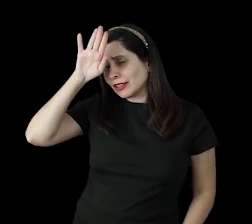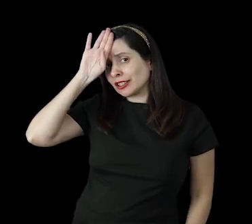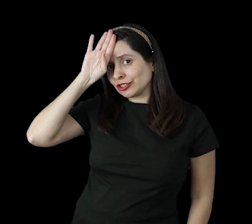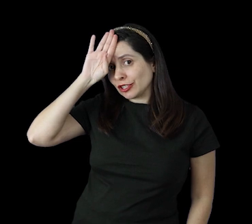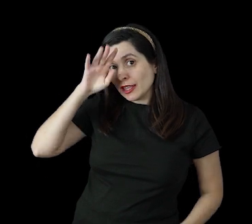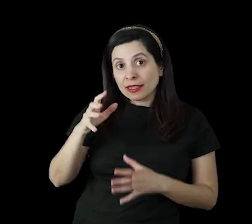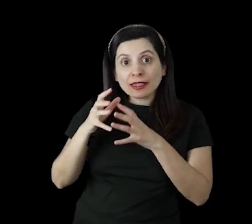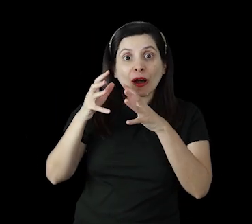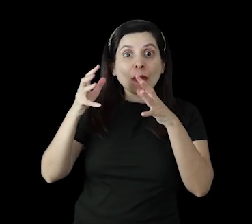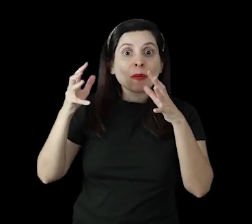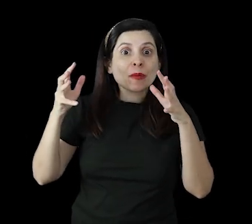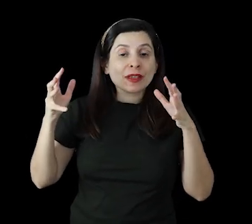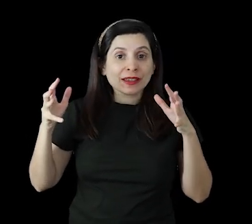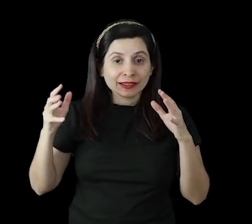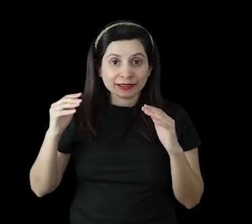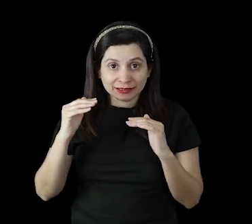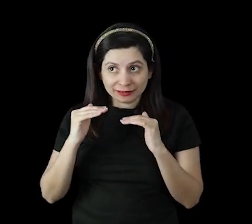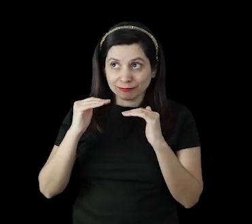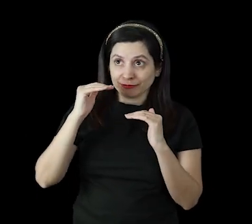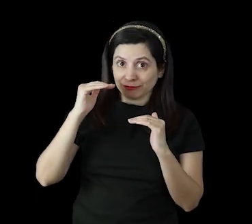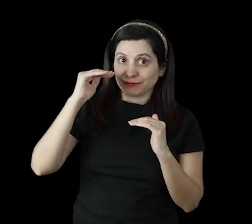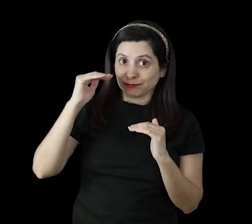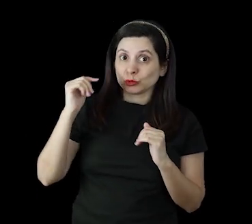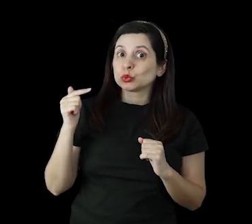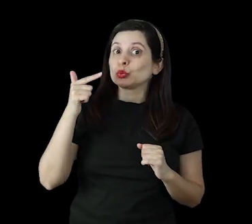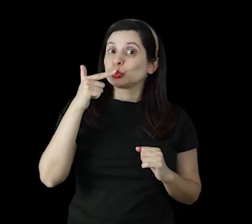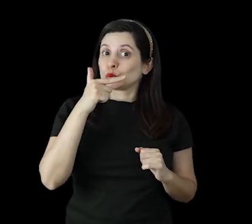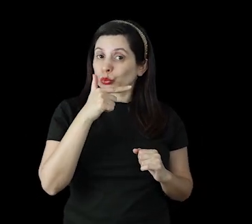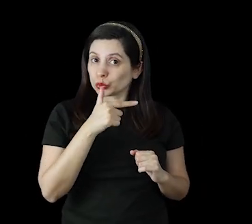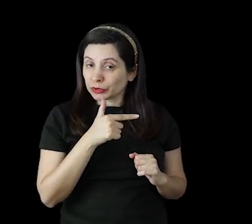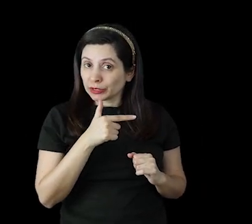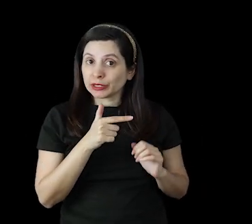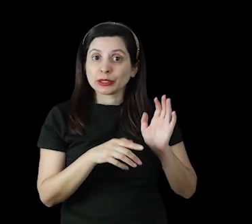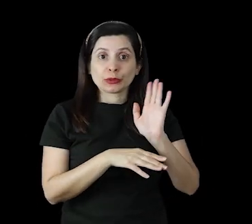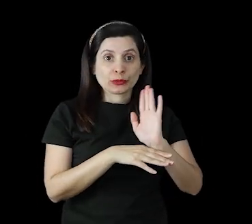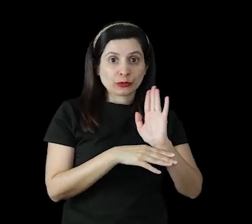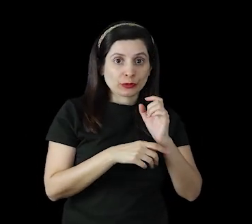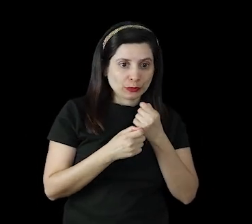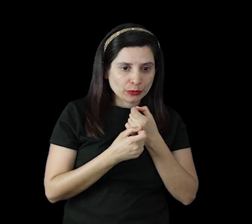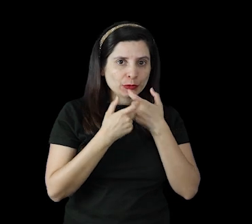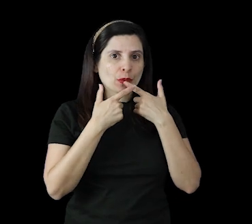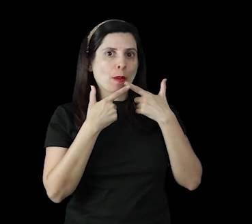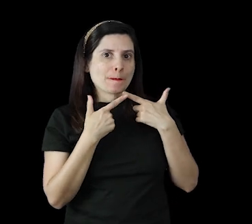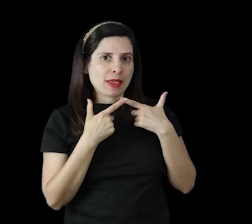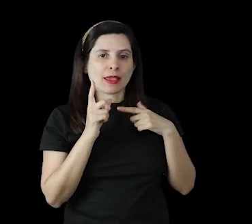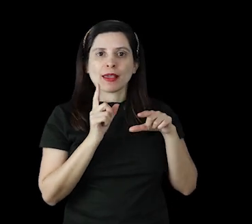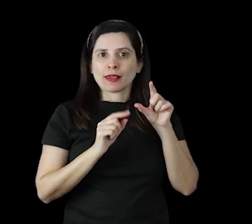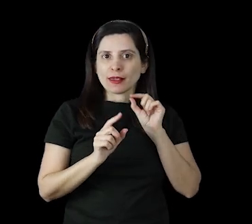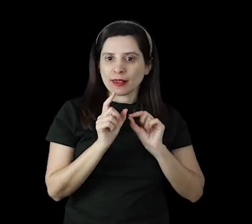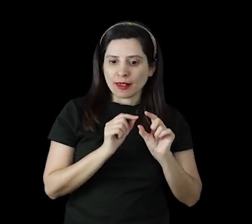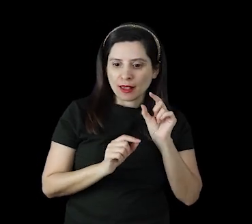e aumentando esse grau do que você construir um filme de comédia, que é